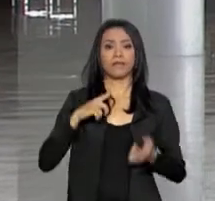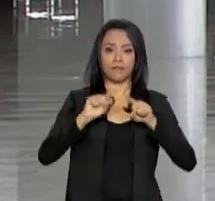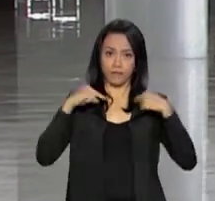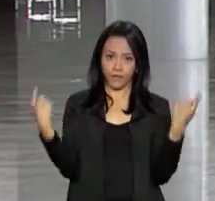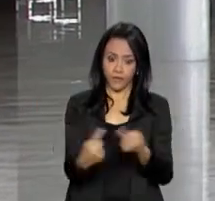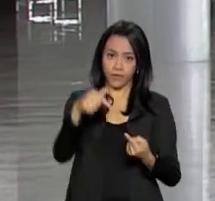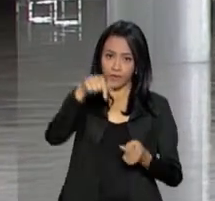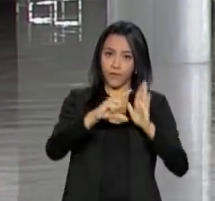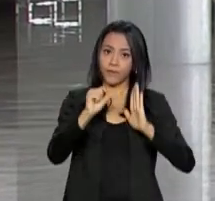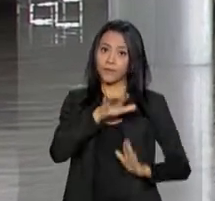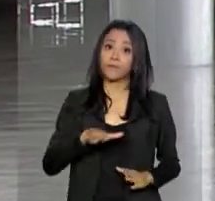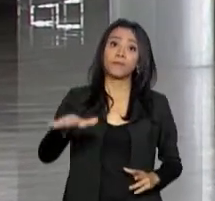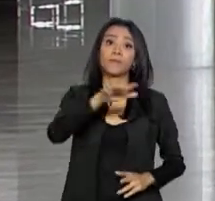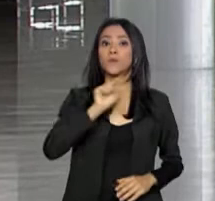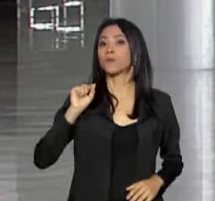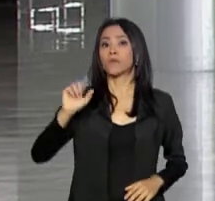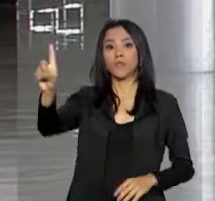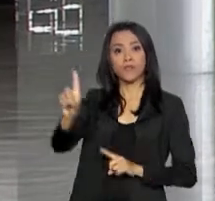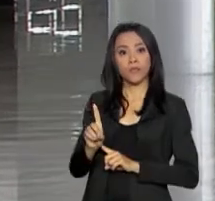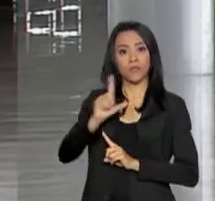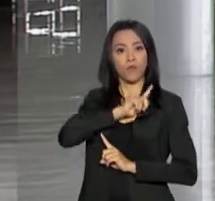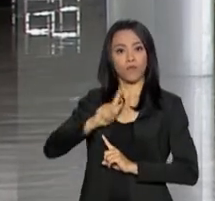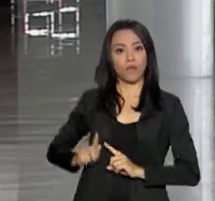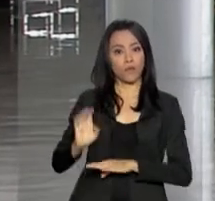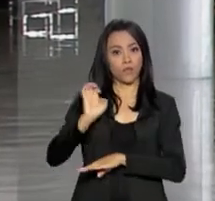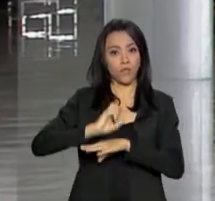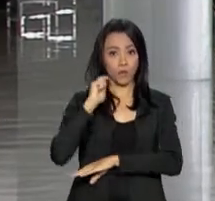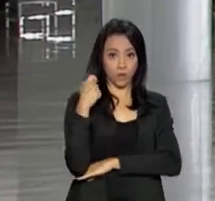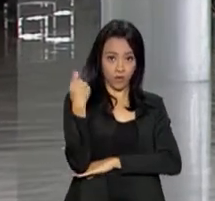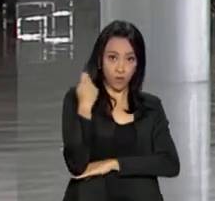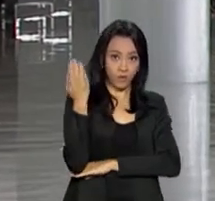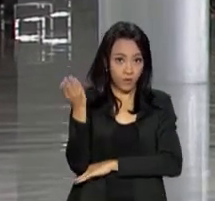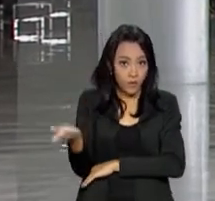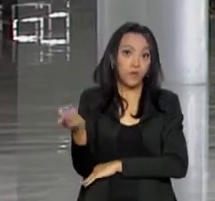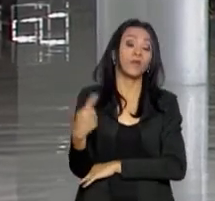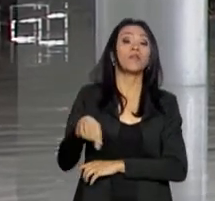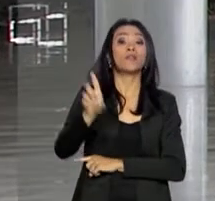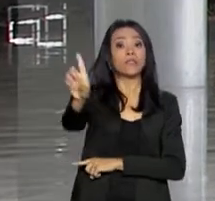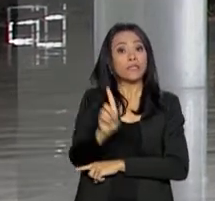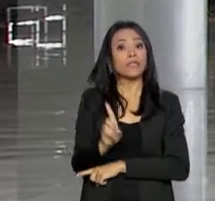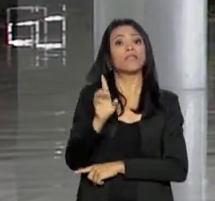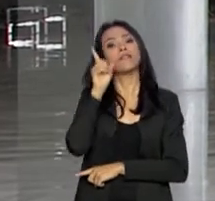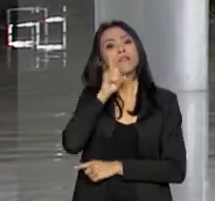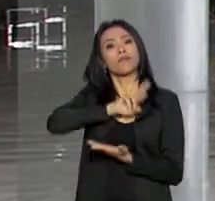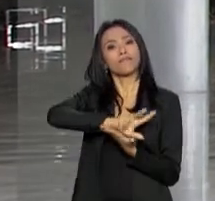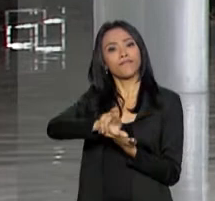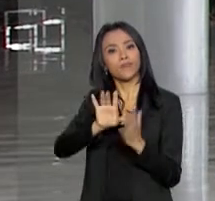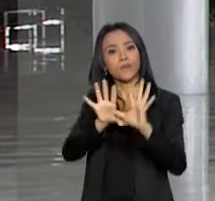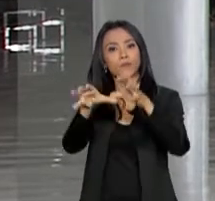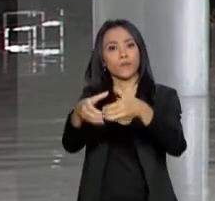no palácio do planalto com o governador do rio grande do sul e wu sartori e com parlamentares da bancada do pmdb